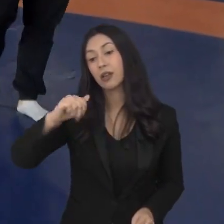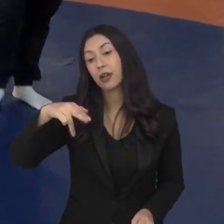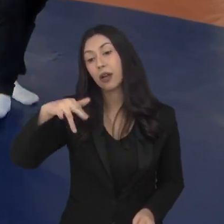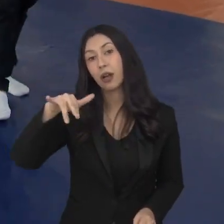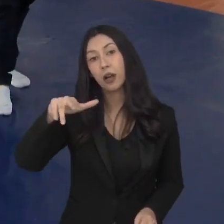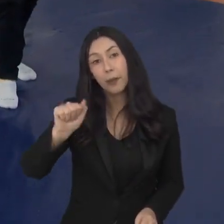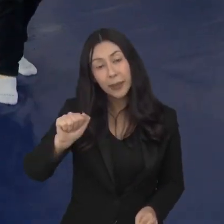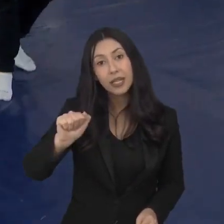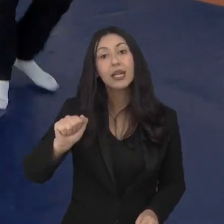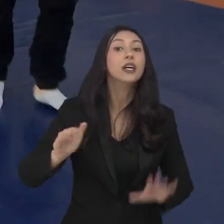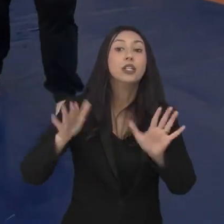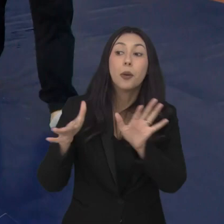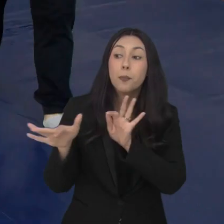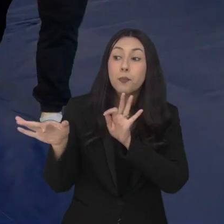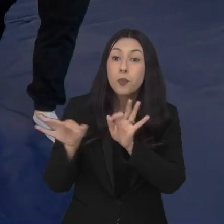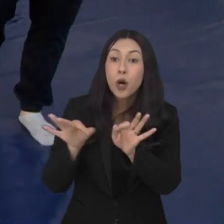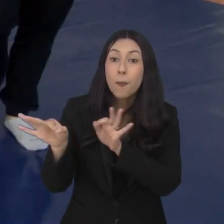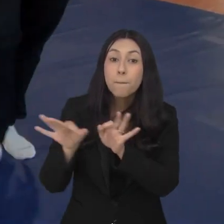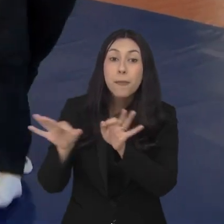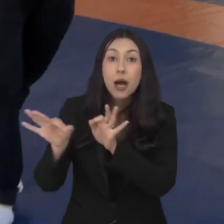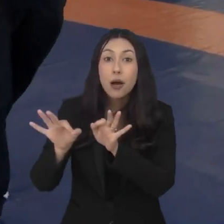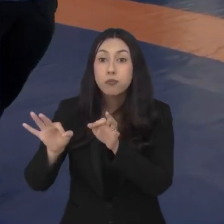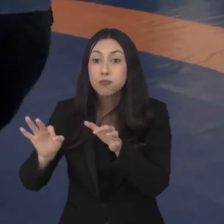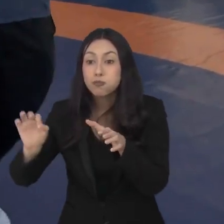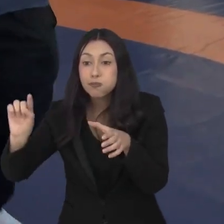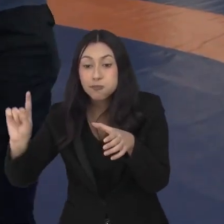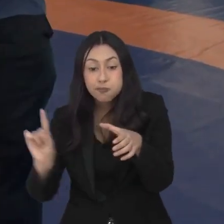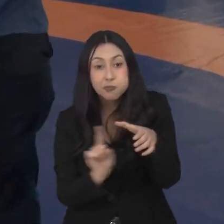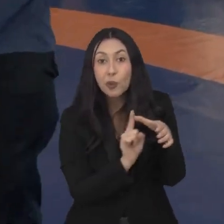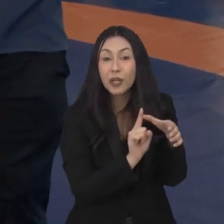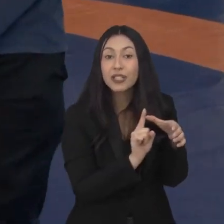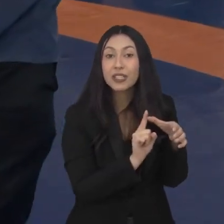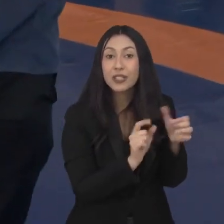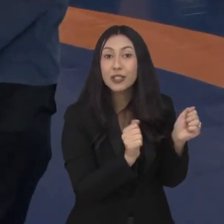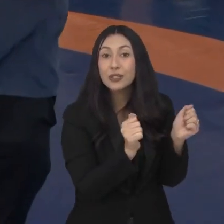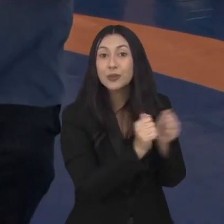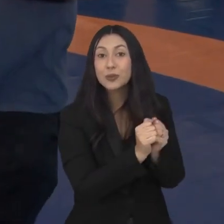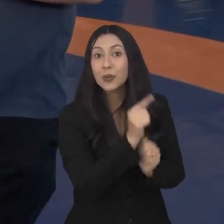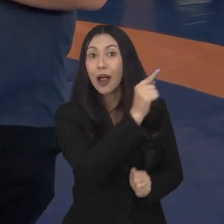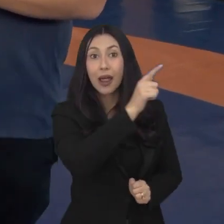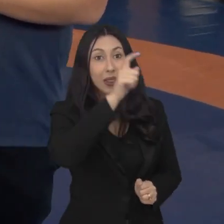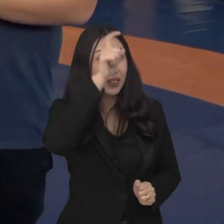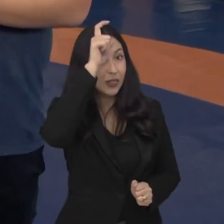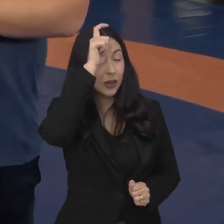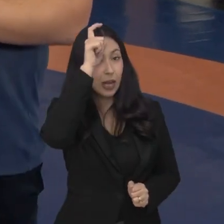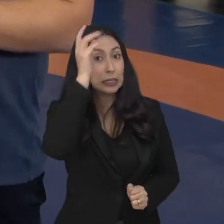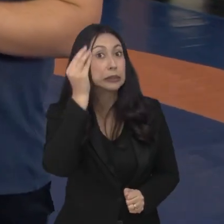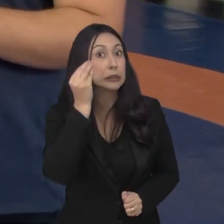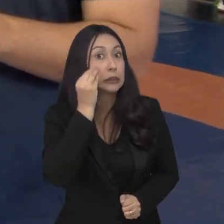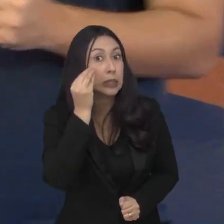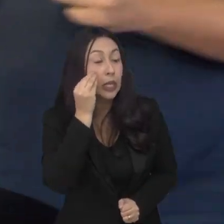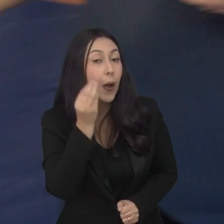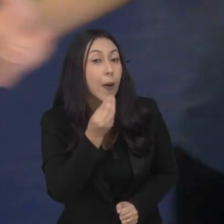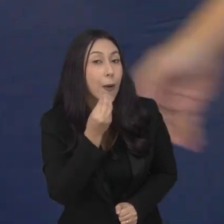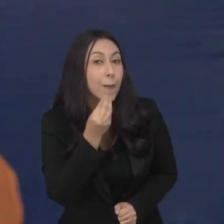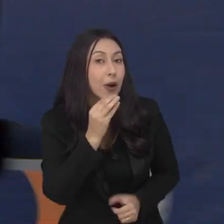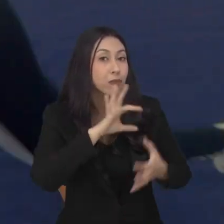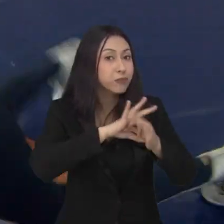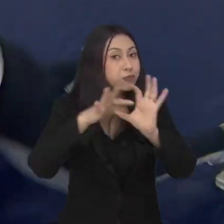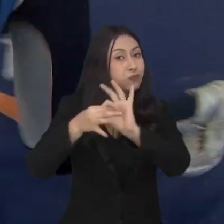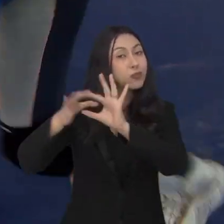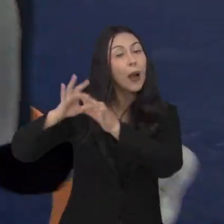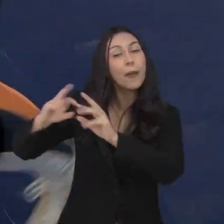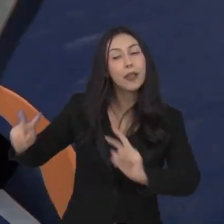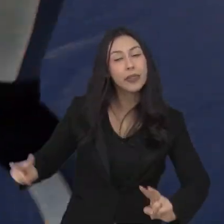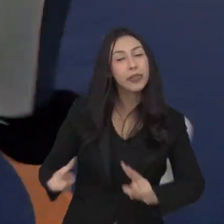temos a Camila Barbosa. Ela está nos últimos preparativos para se juntar a Laís e a Sabrina lá na Turquia, para tentar uma vaga